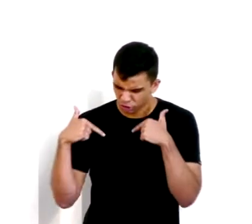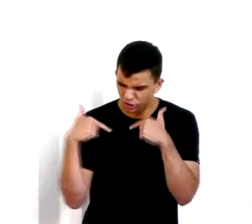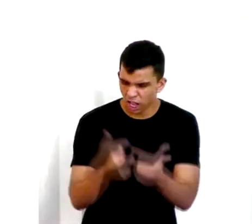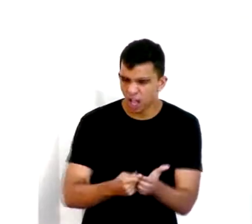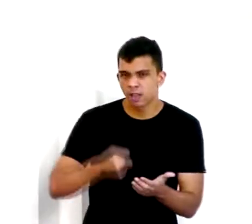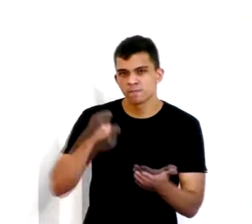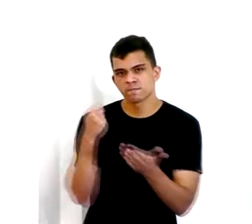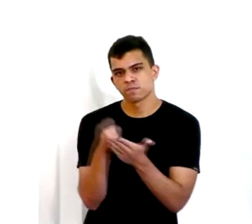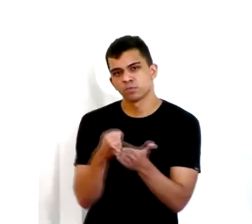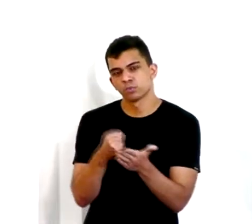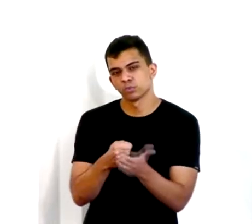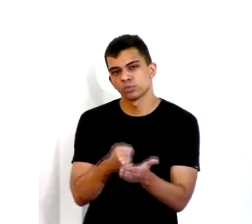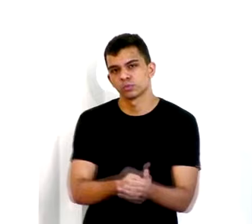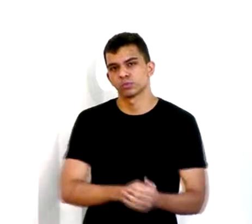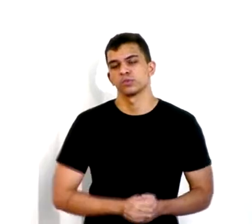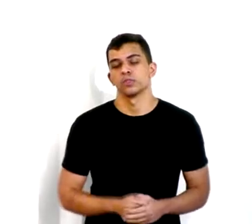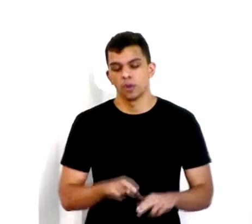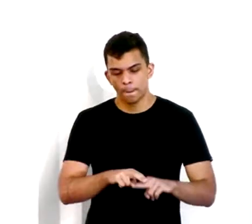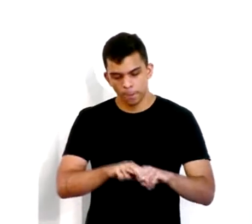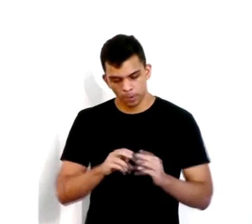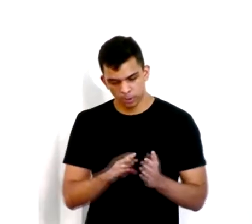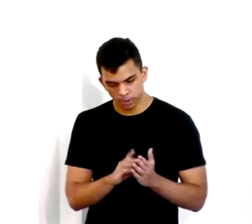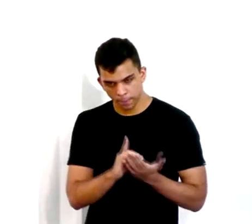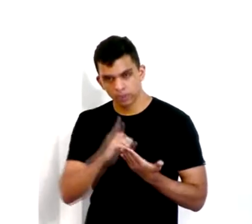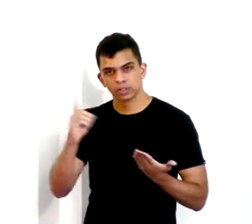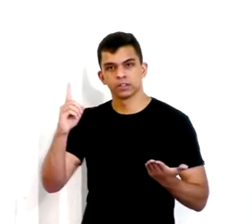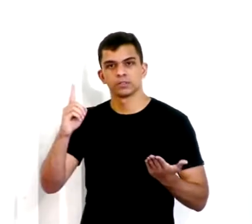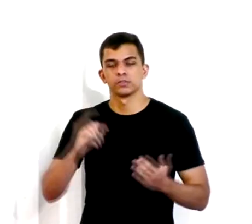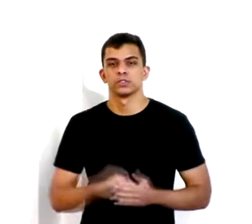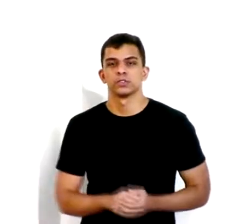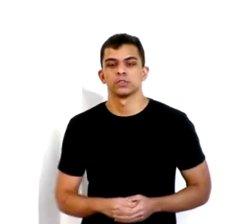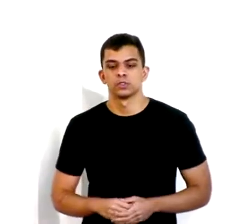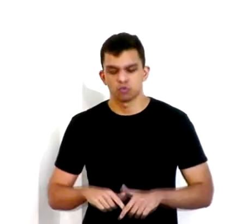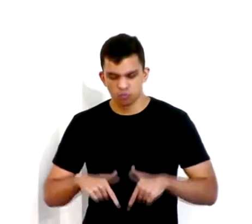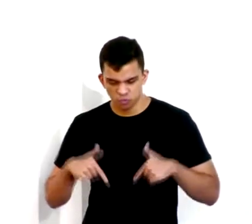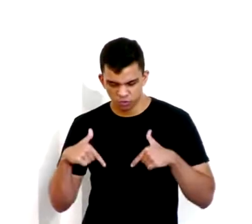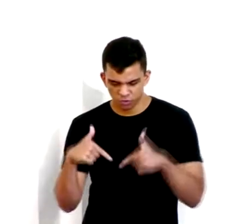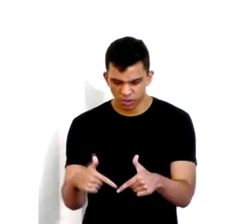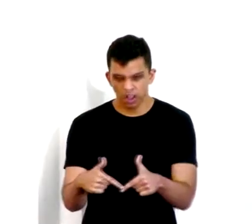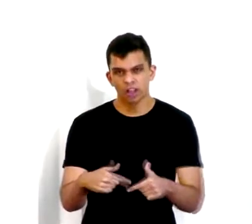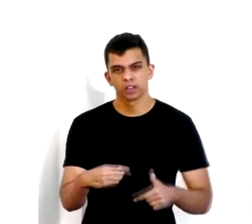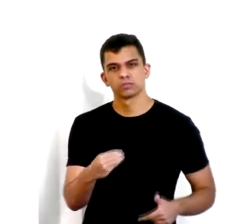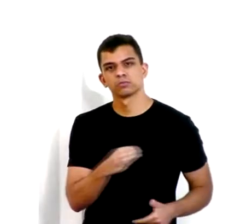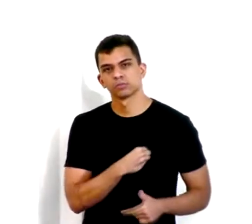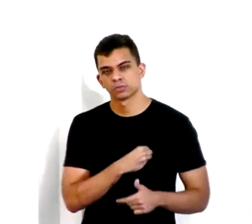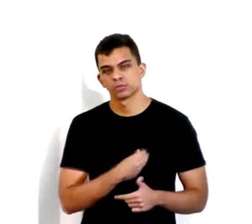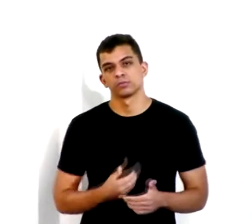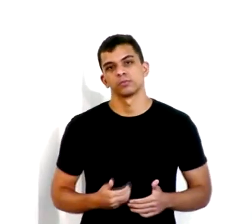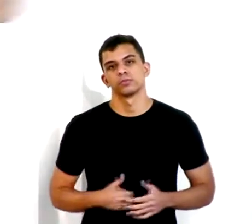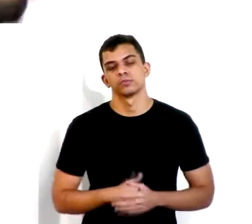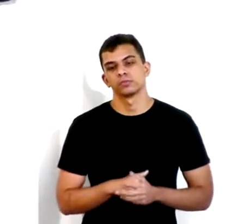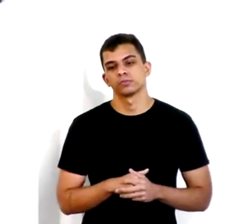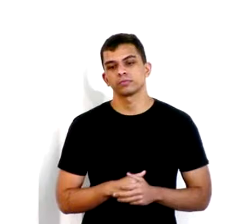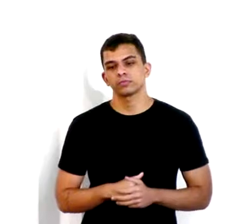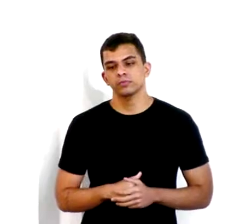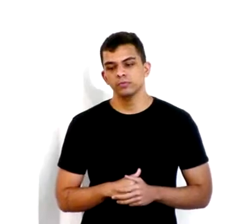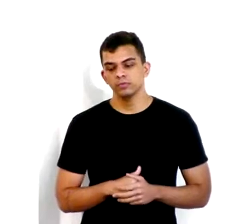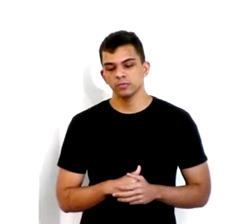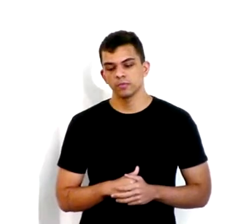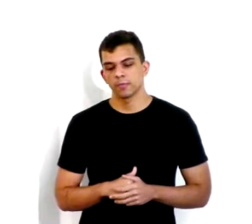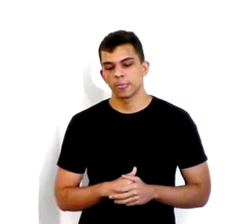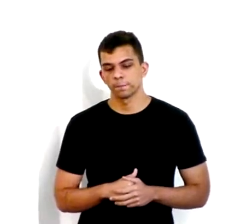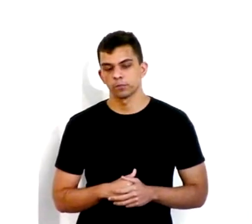dadas por Deus em sua palavra, contra a presença do pecado. Se somos